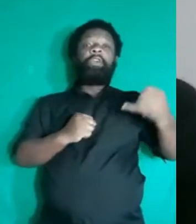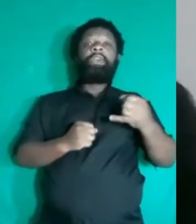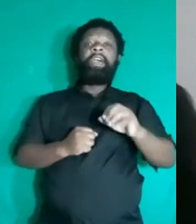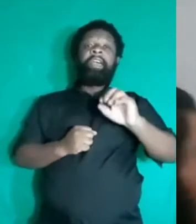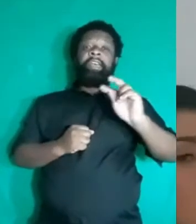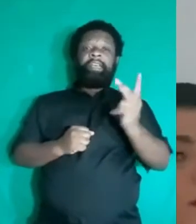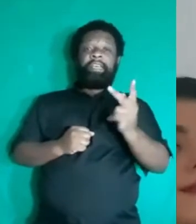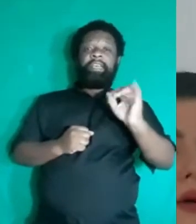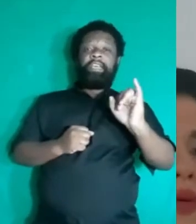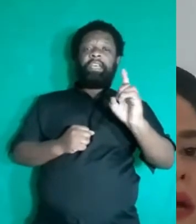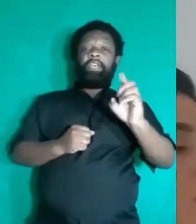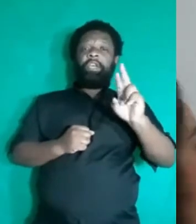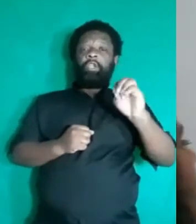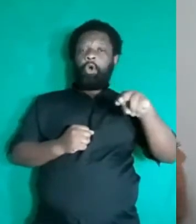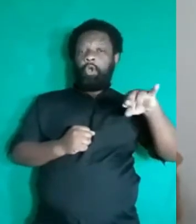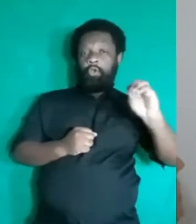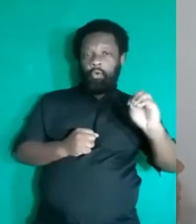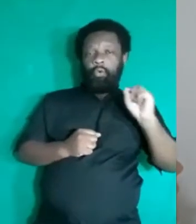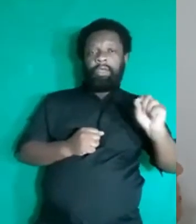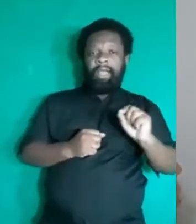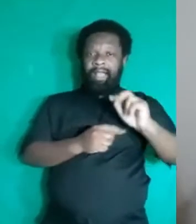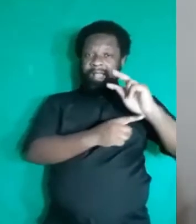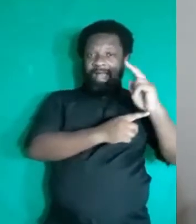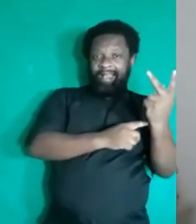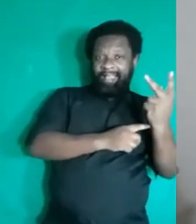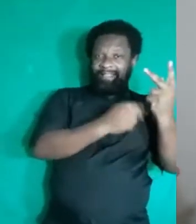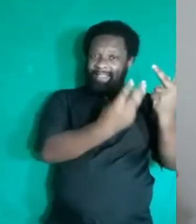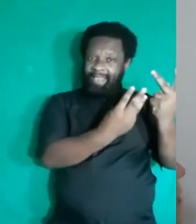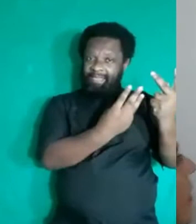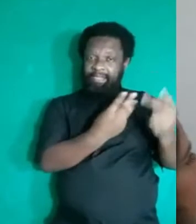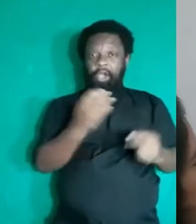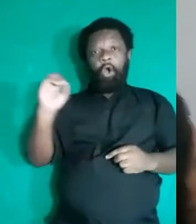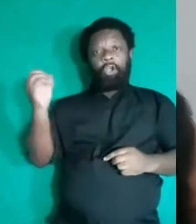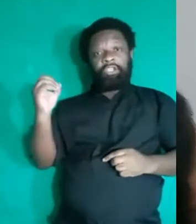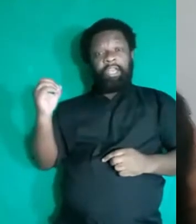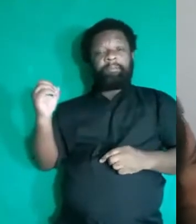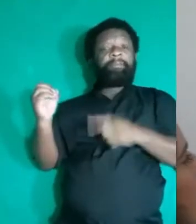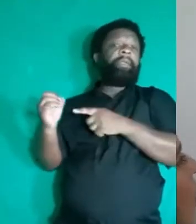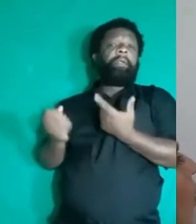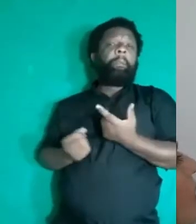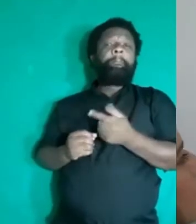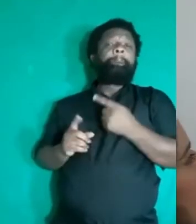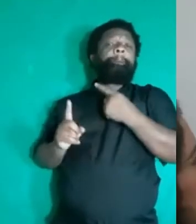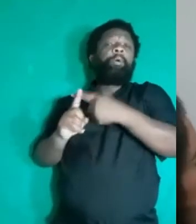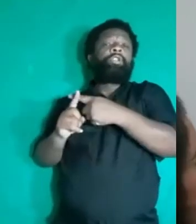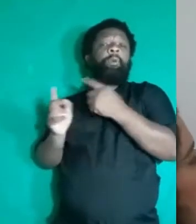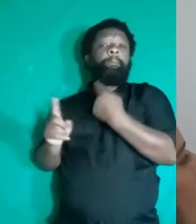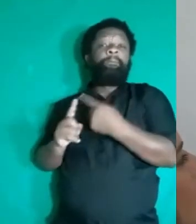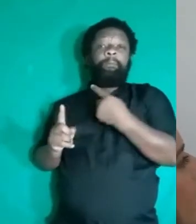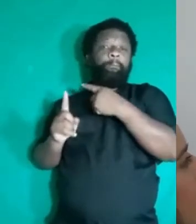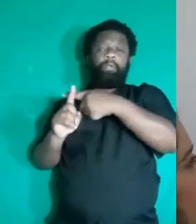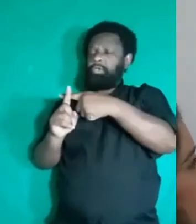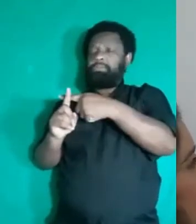vai acontecer é a formação do íon hidrônio. Então, H2 com mais um H. H3. Um oxigênio,